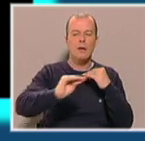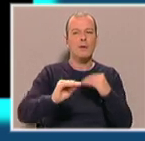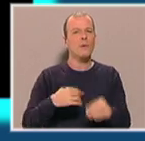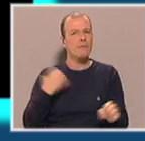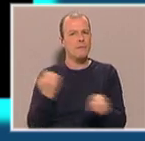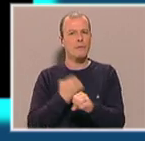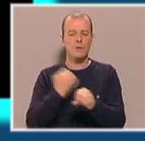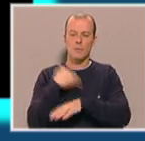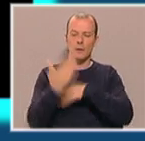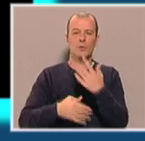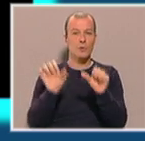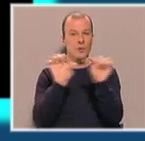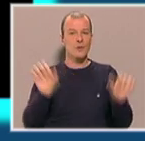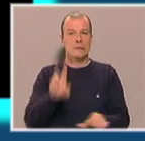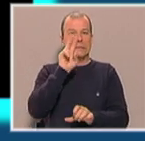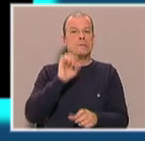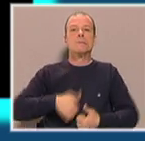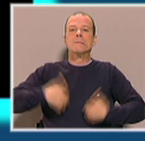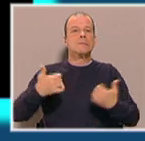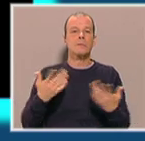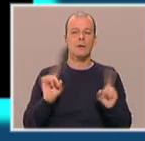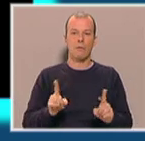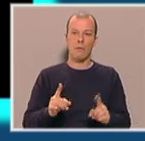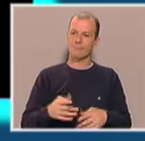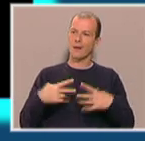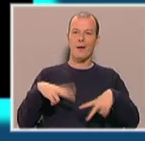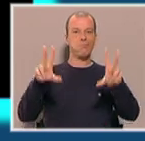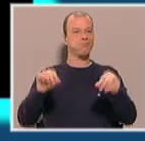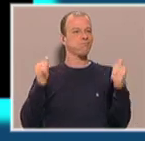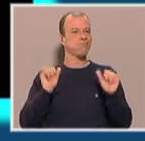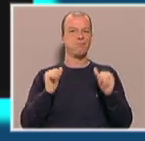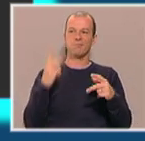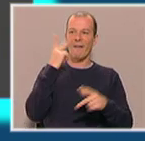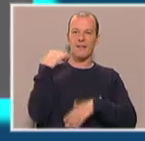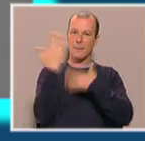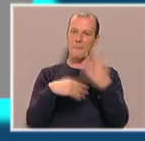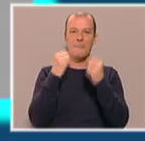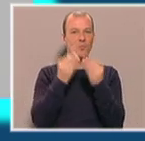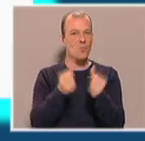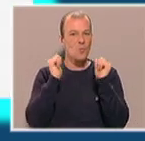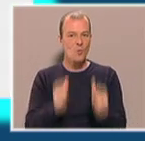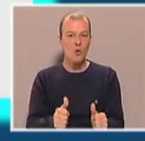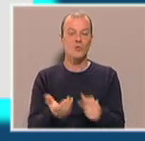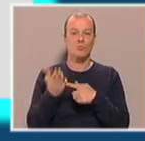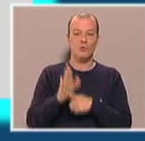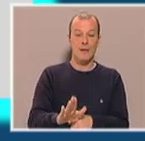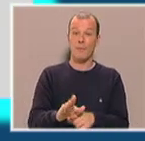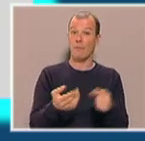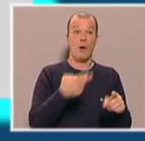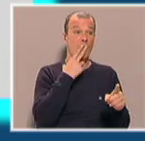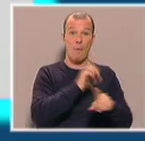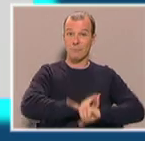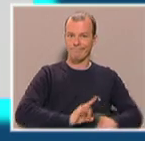funcionamento do sistema respiratório que tenhamos hábitos de vida saudáveis que se refletem em comportamentos como não